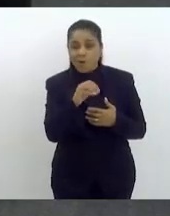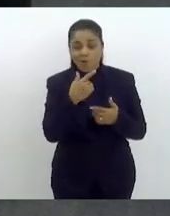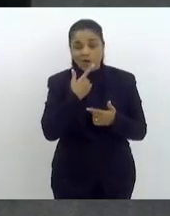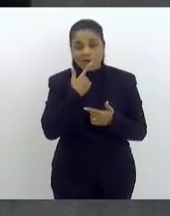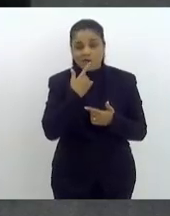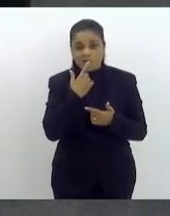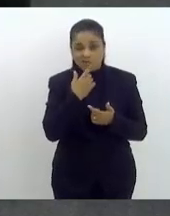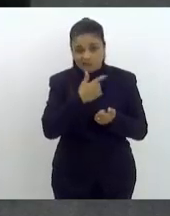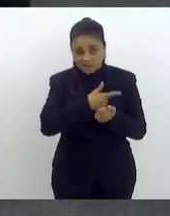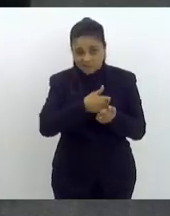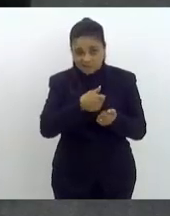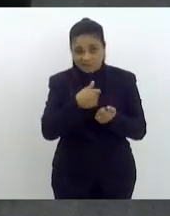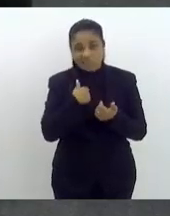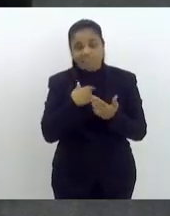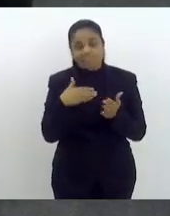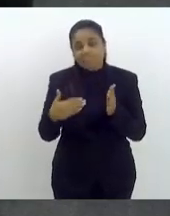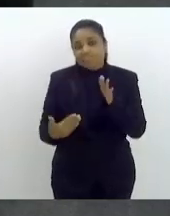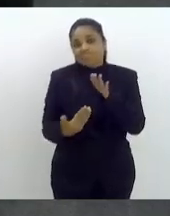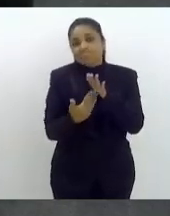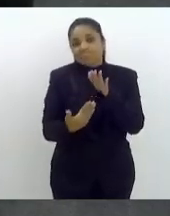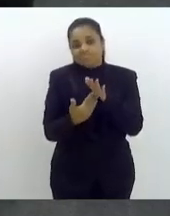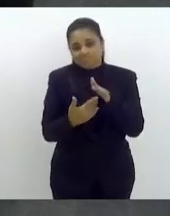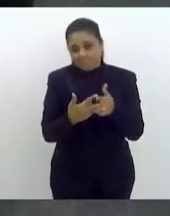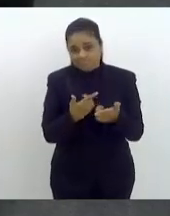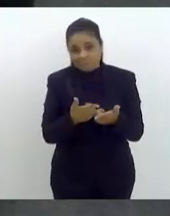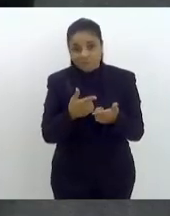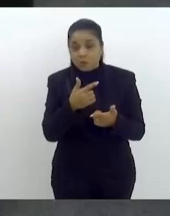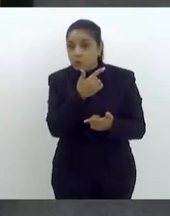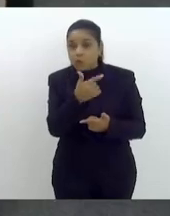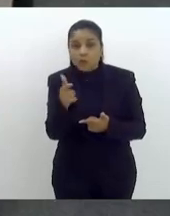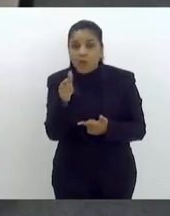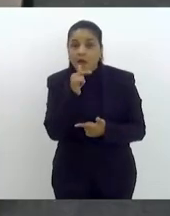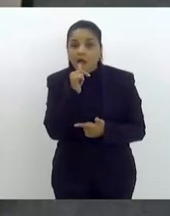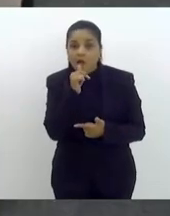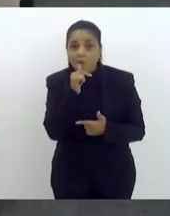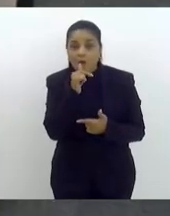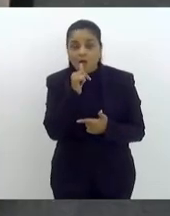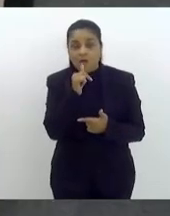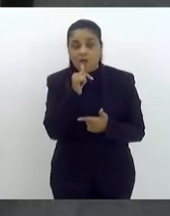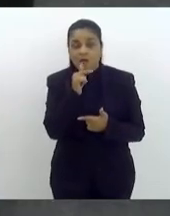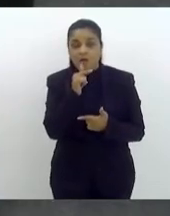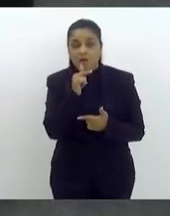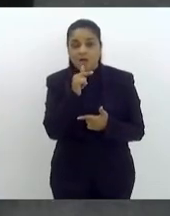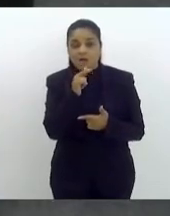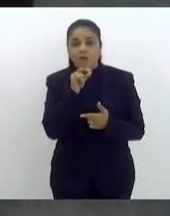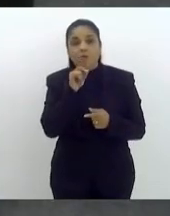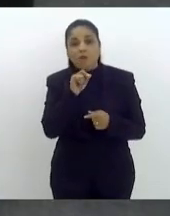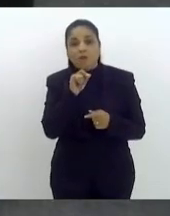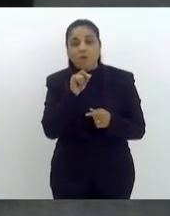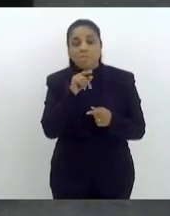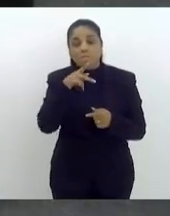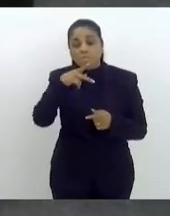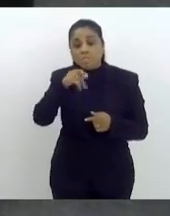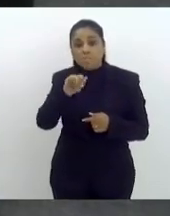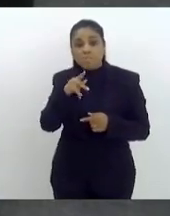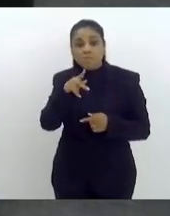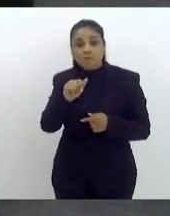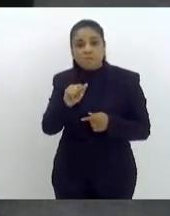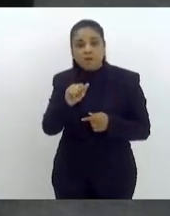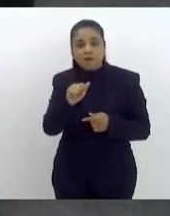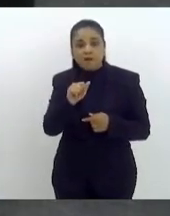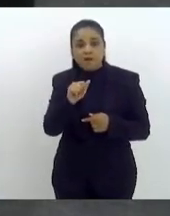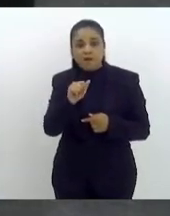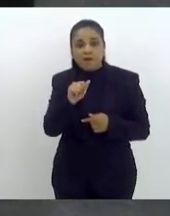problema que nós identificamos é que lá não tem água corrente eles recebe água de caminhão pipa isso